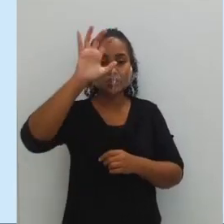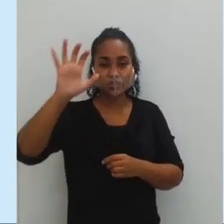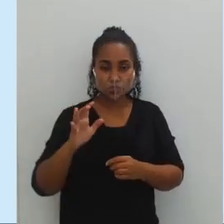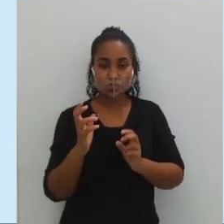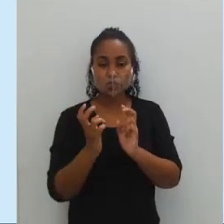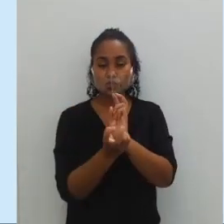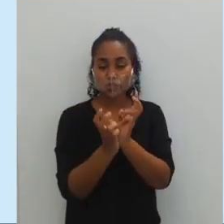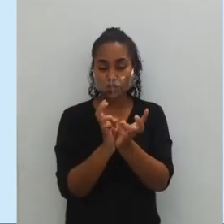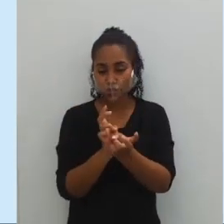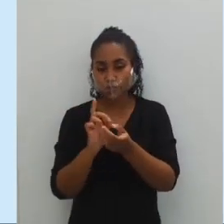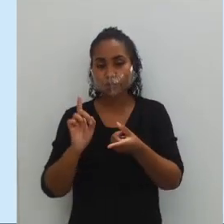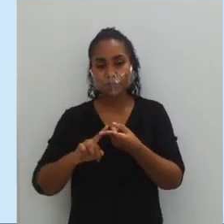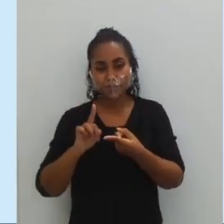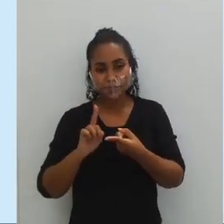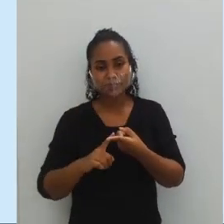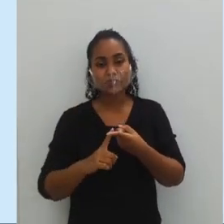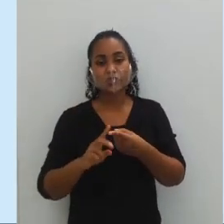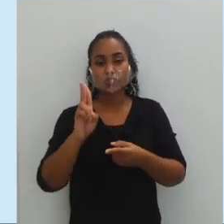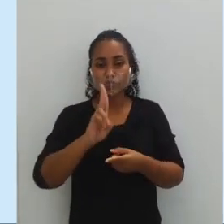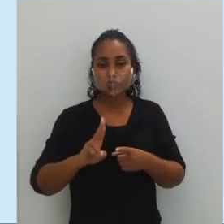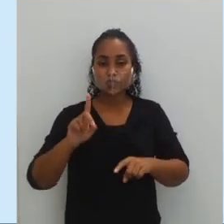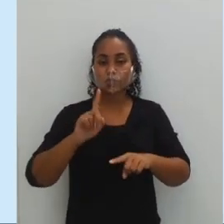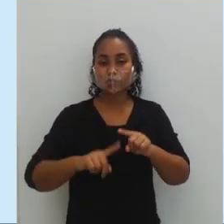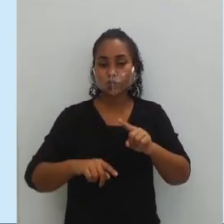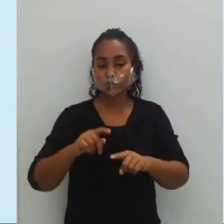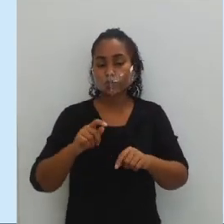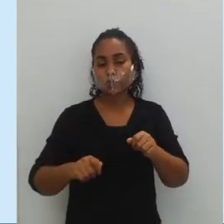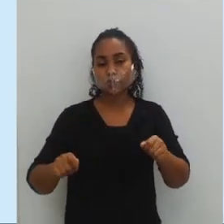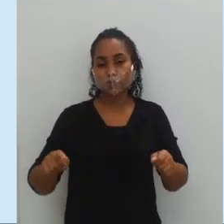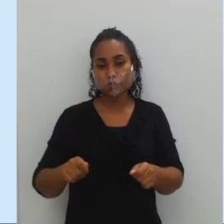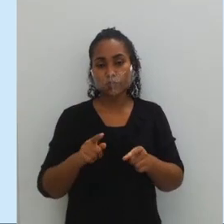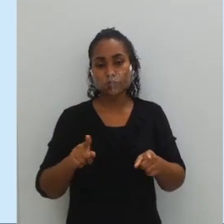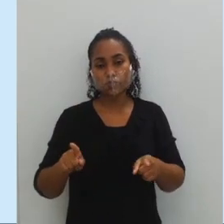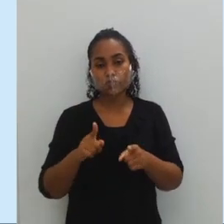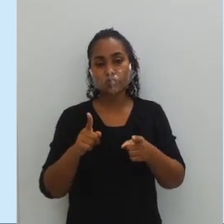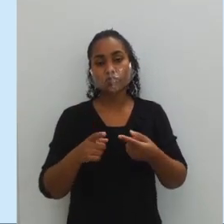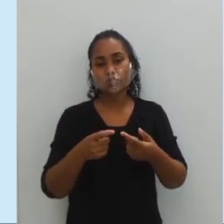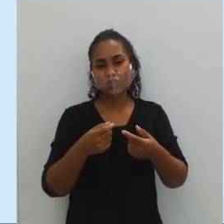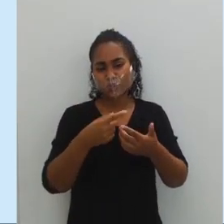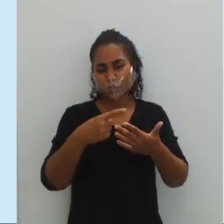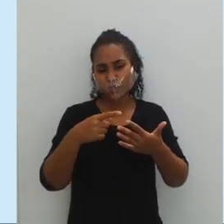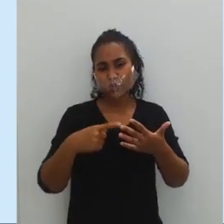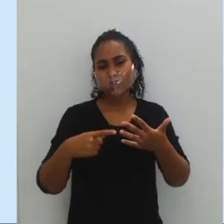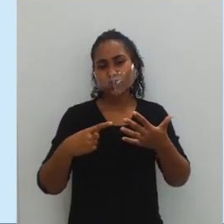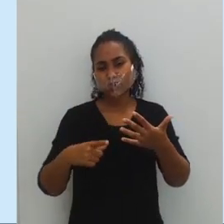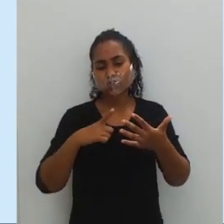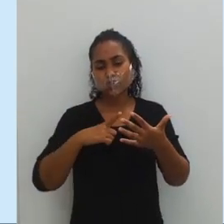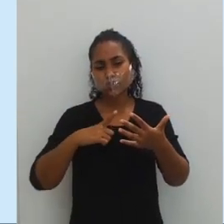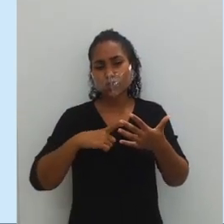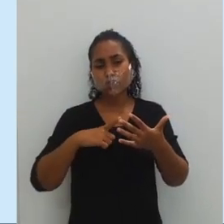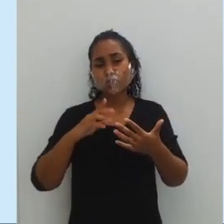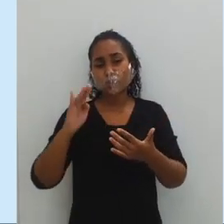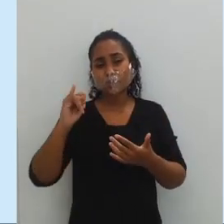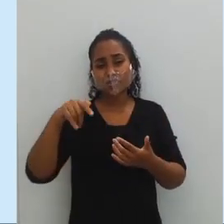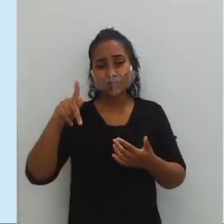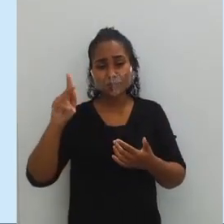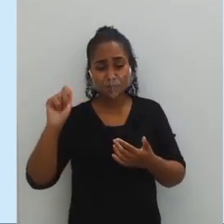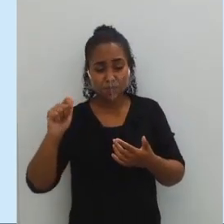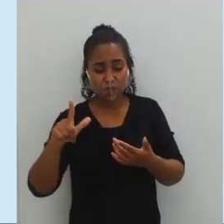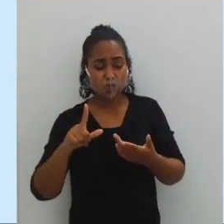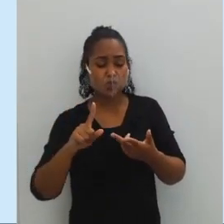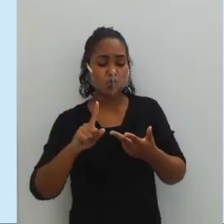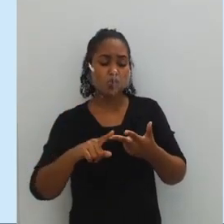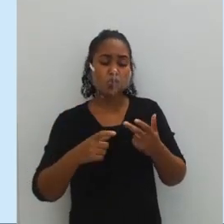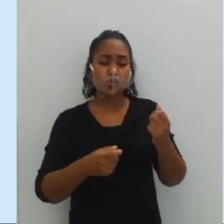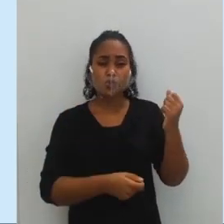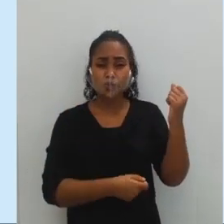Além disso, falamos também sobre os instrumentos utilizados na capoeira, o atabaque, o reco-reco, o agogô, o birimbau,